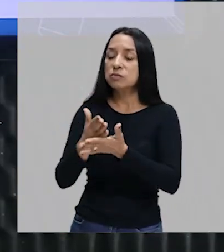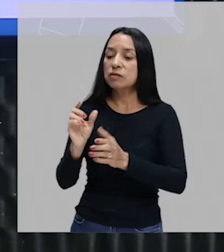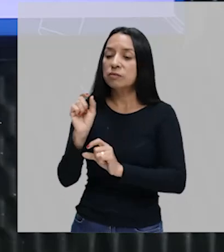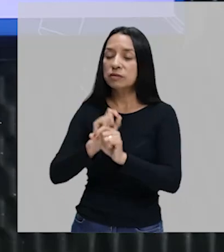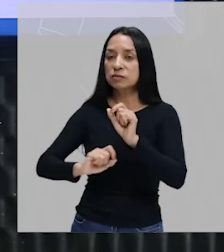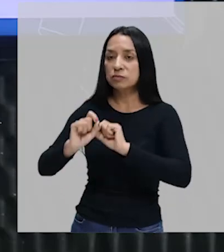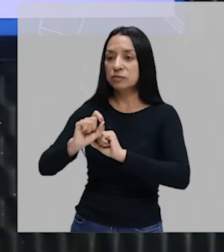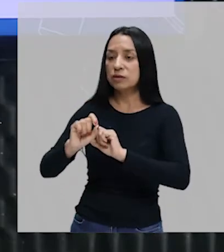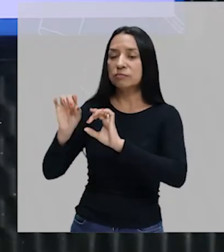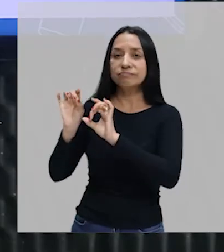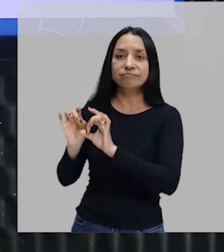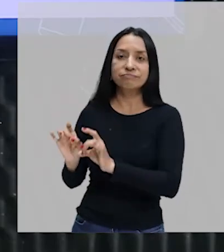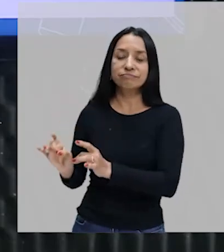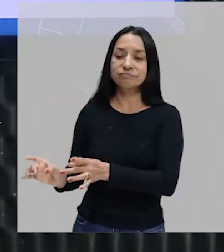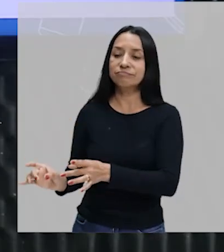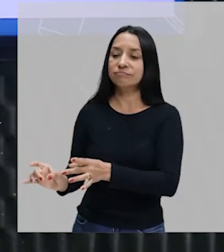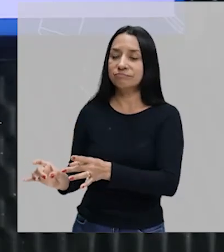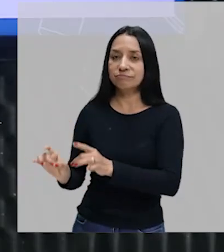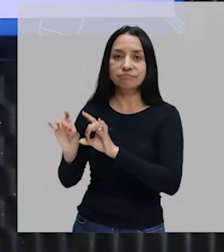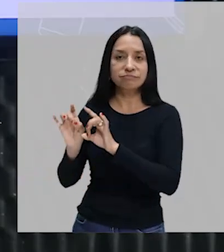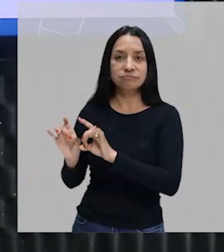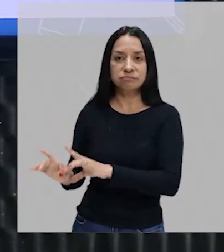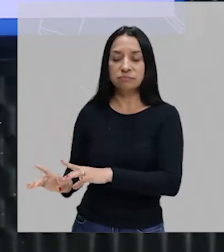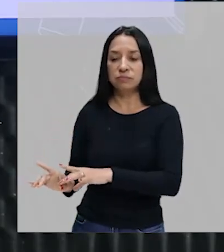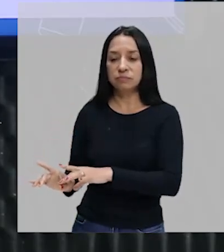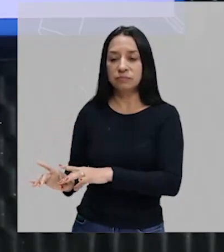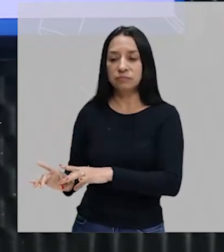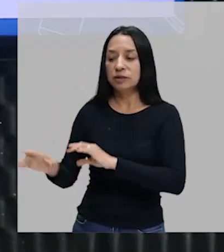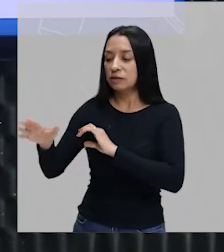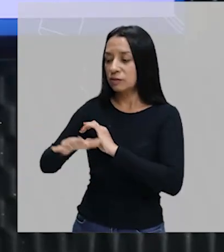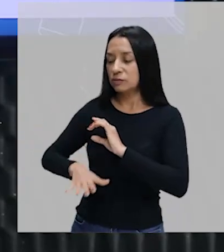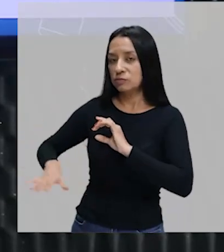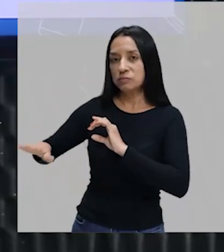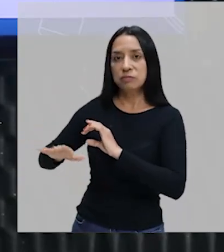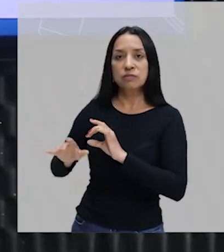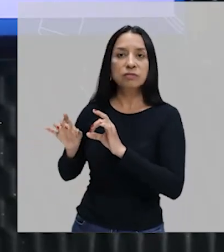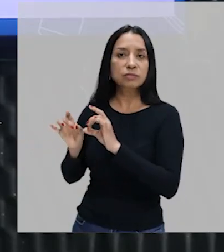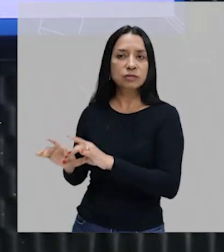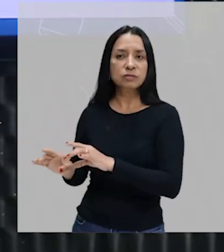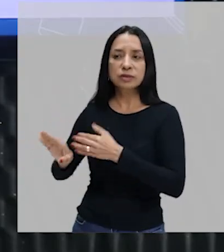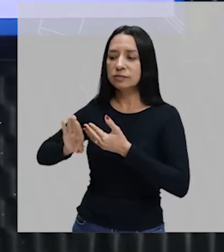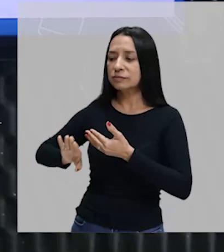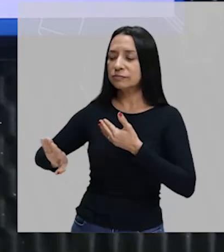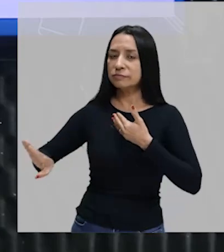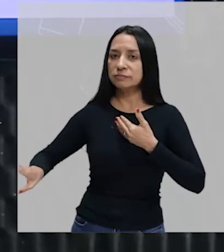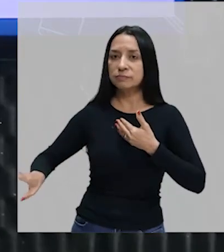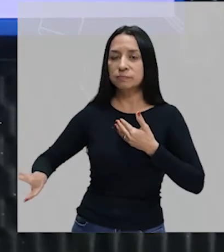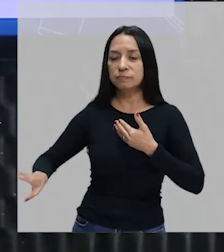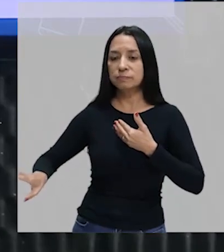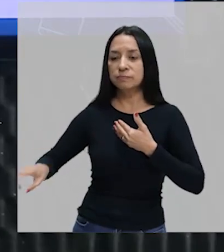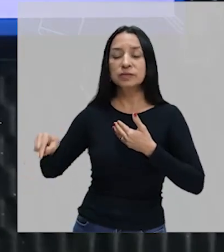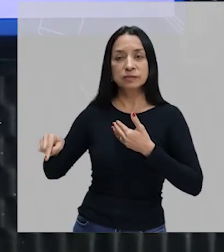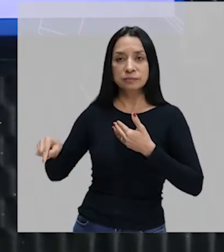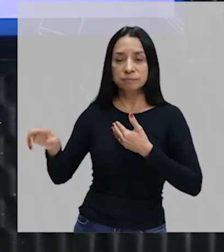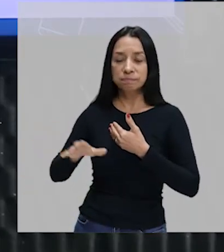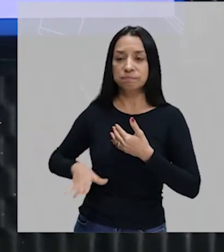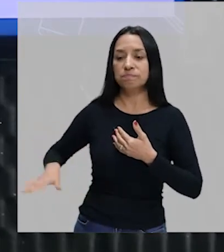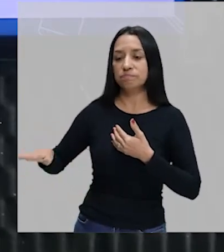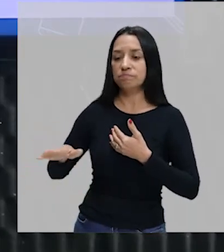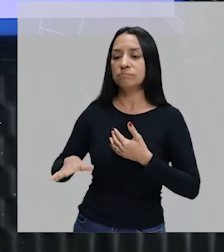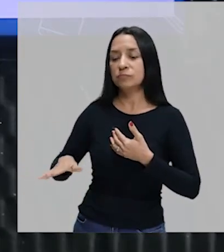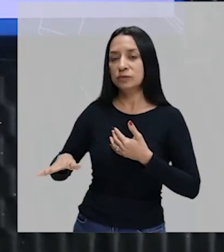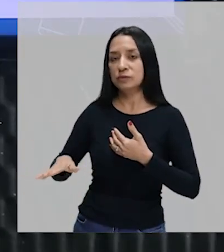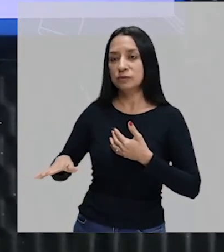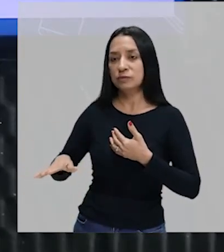quê? Abandonada. Essa região, de certa forma, ficará abandonada e o abandono dessa região, aqui